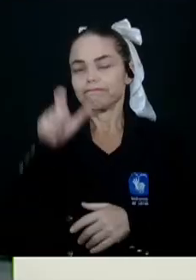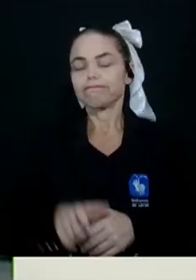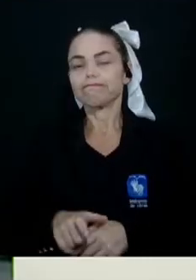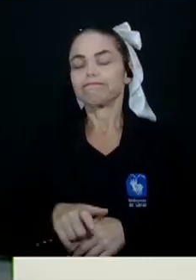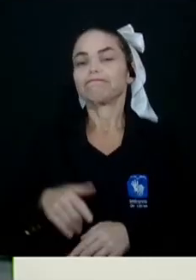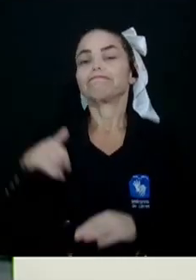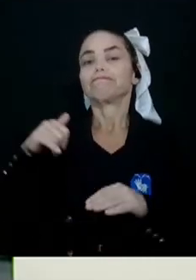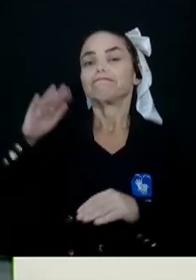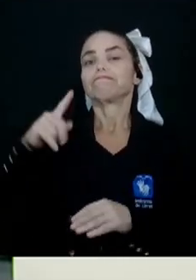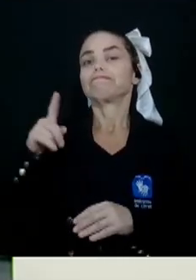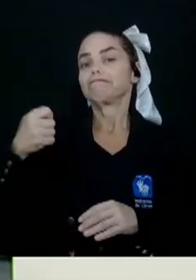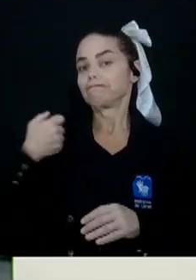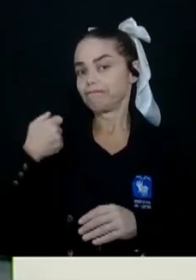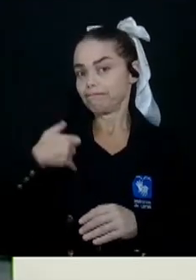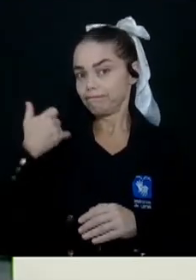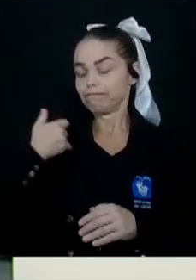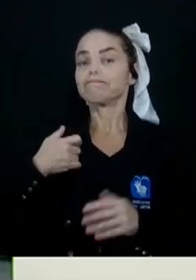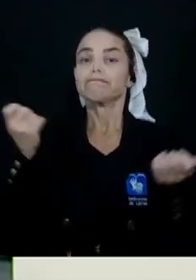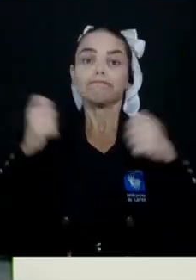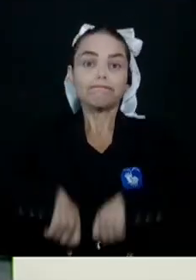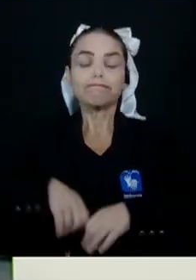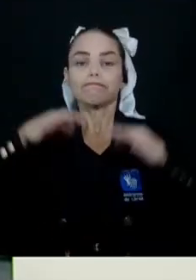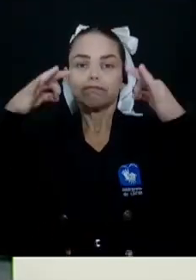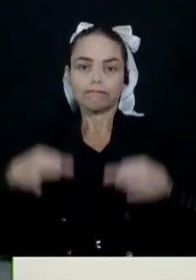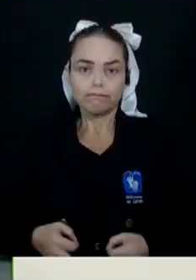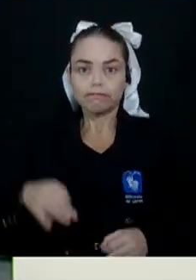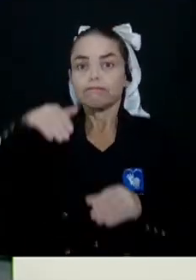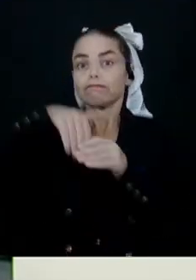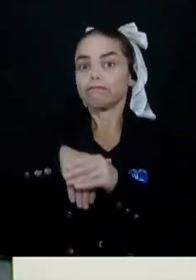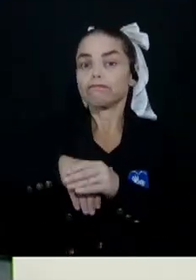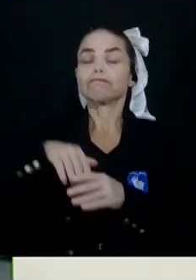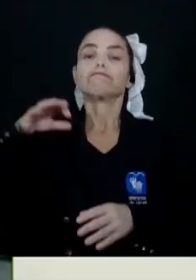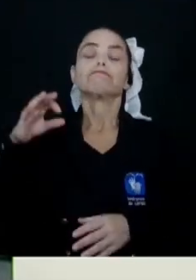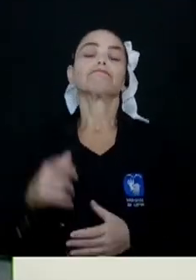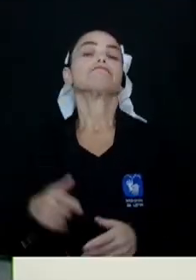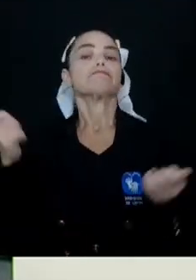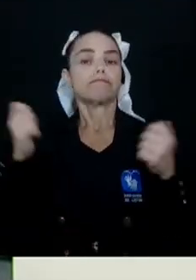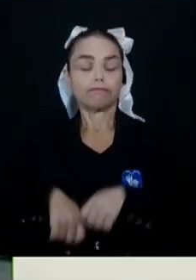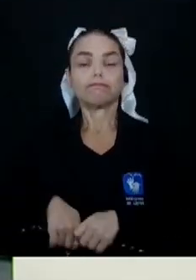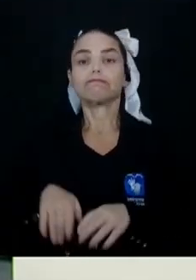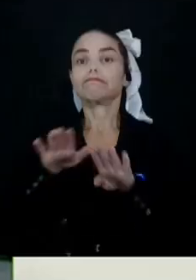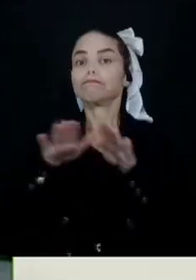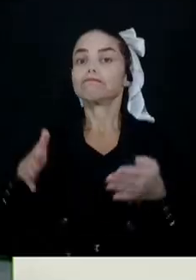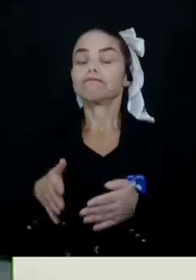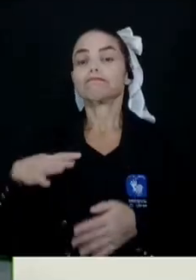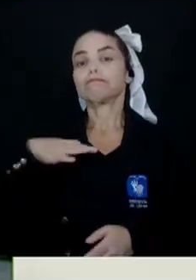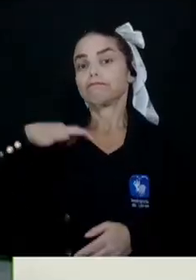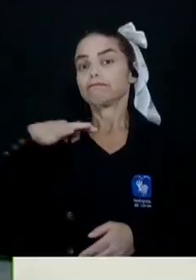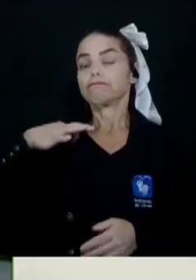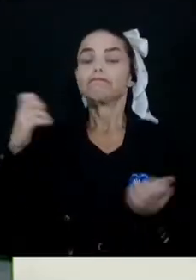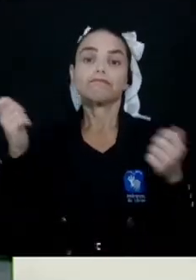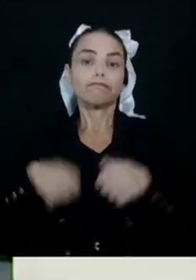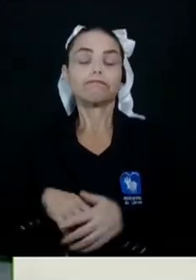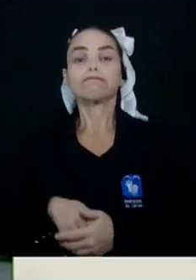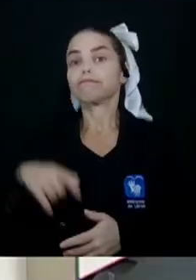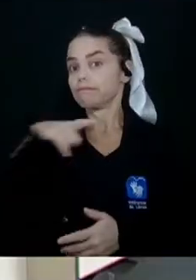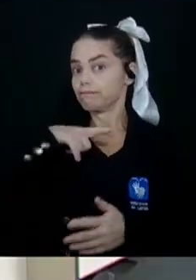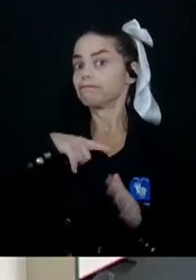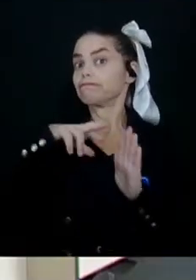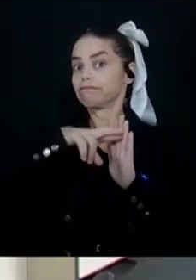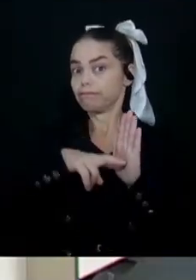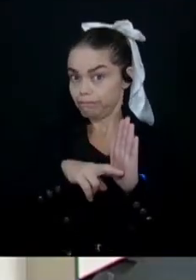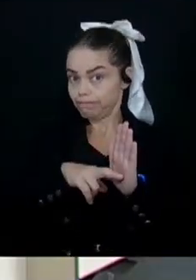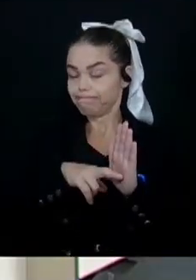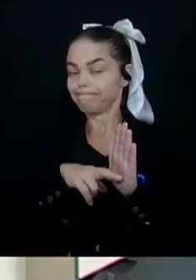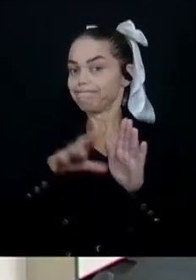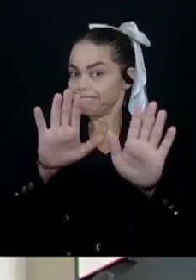esteja regular com a Justiça Eleitoral pode ser mesário voluntário, mas existem algumas exceções. Tem